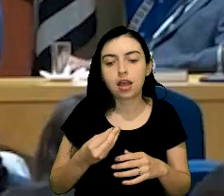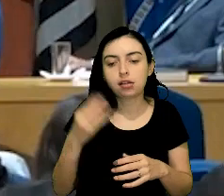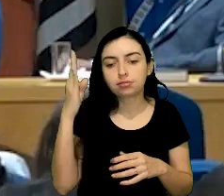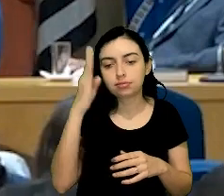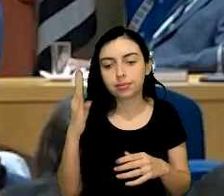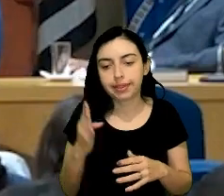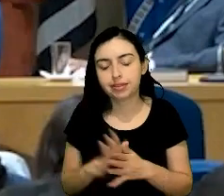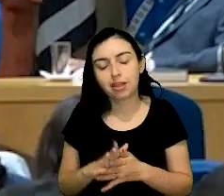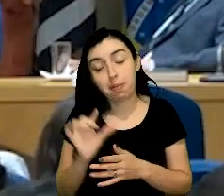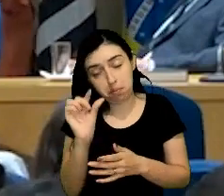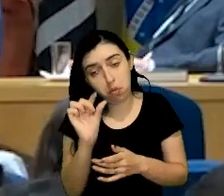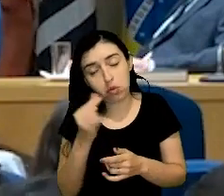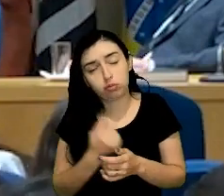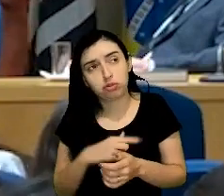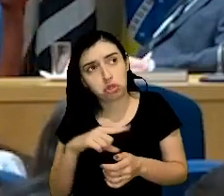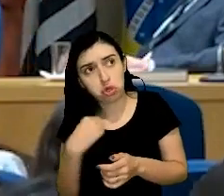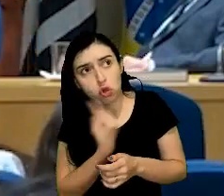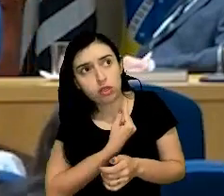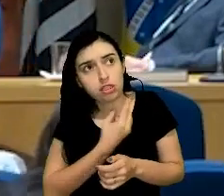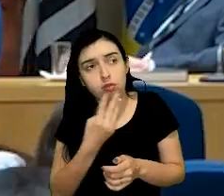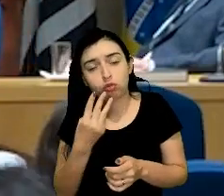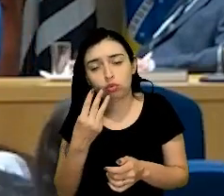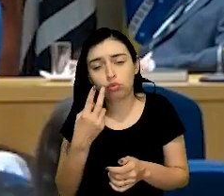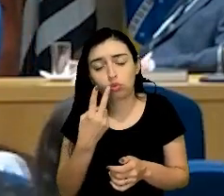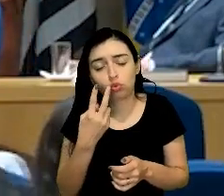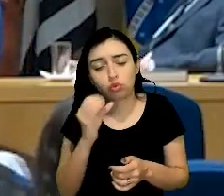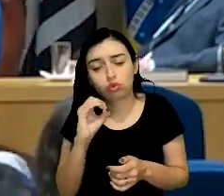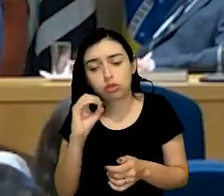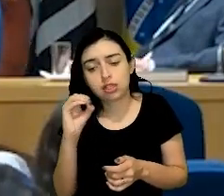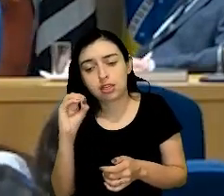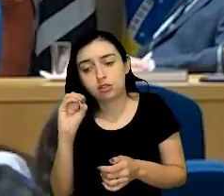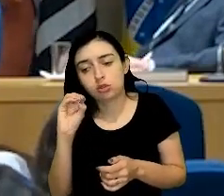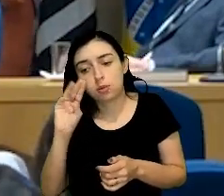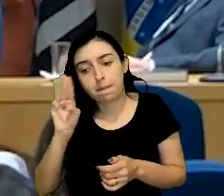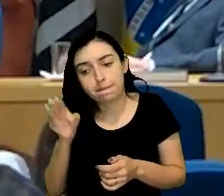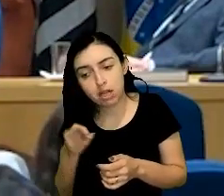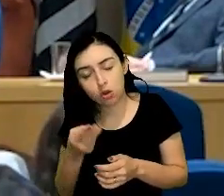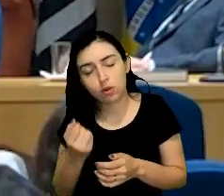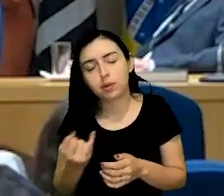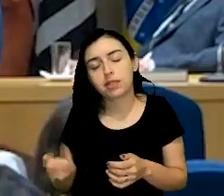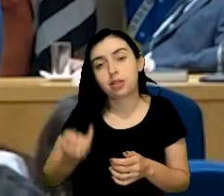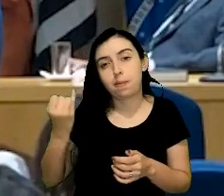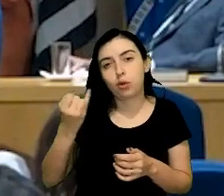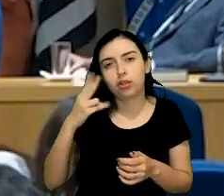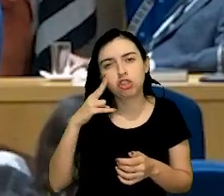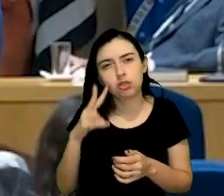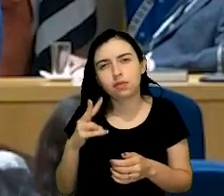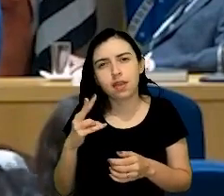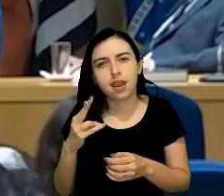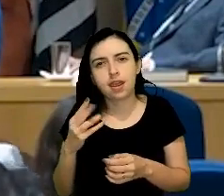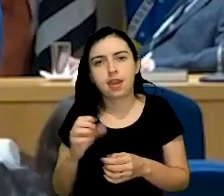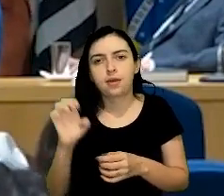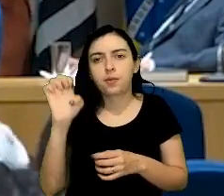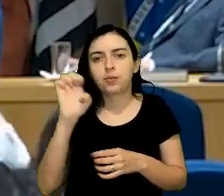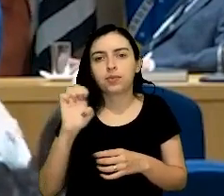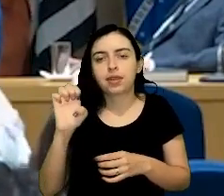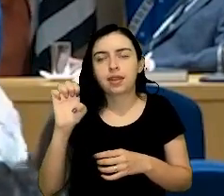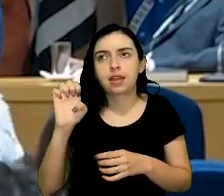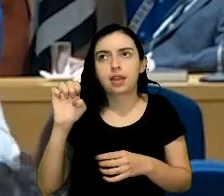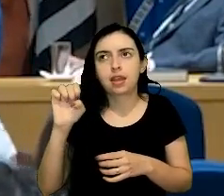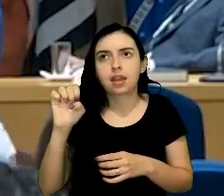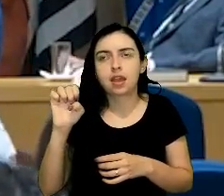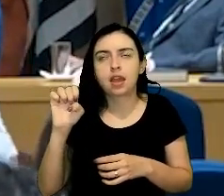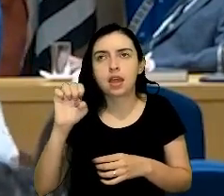200 milhões, né? Sendo que é importante ver, né, que entre Europa, né, nós temos